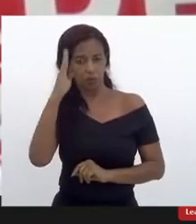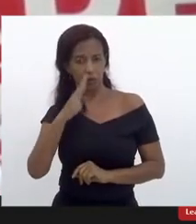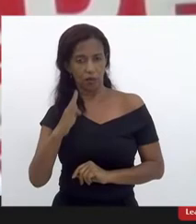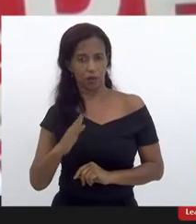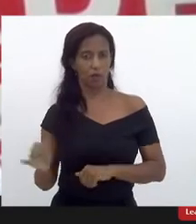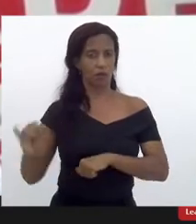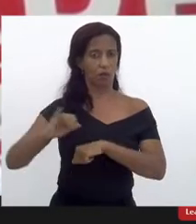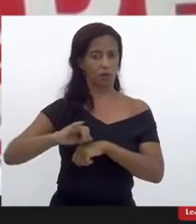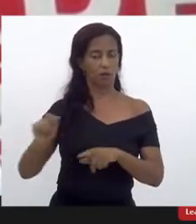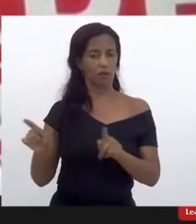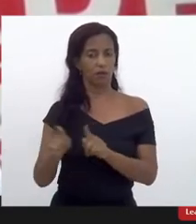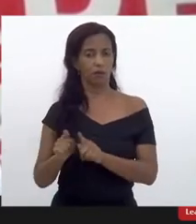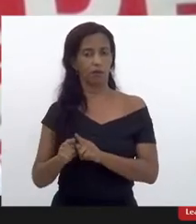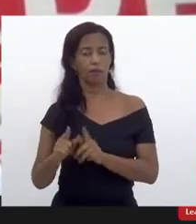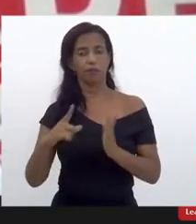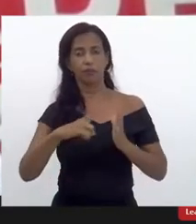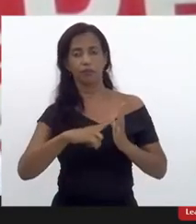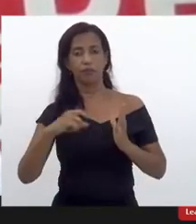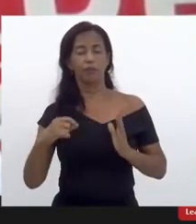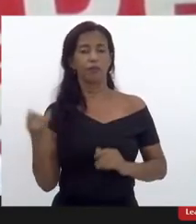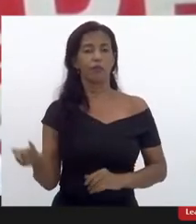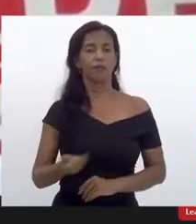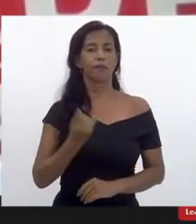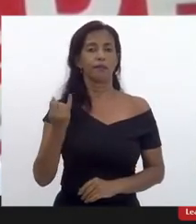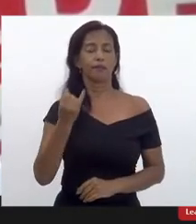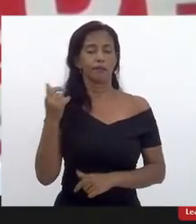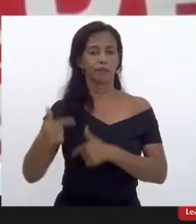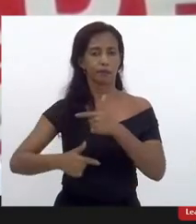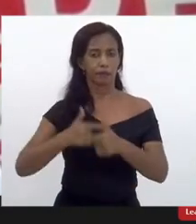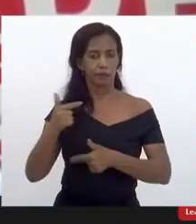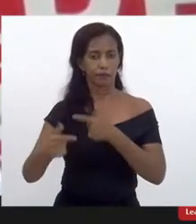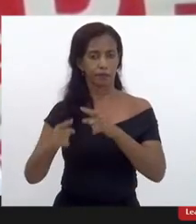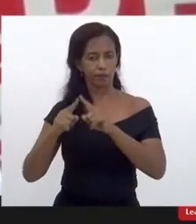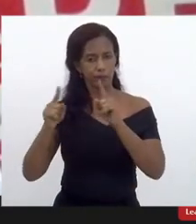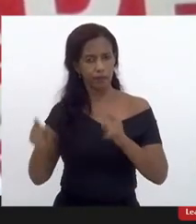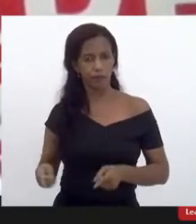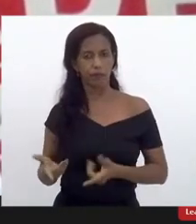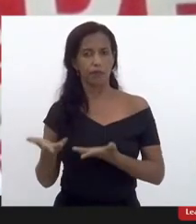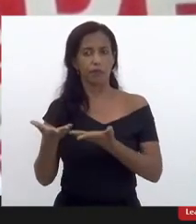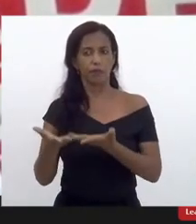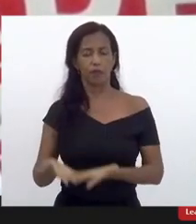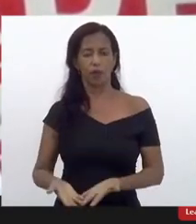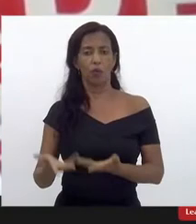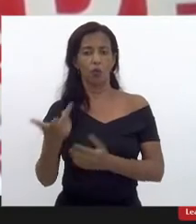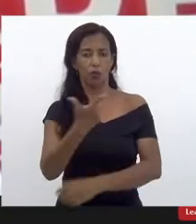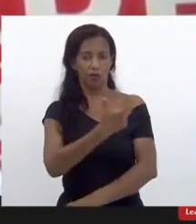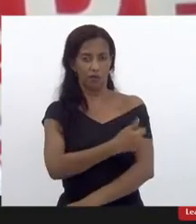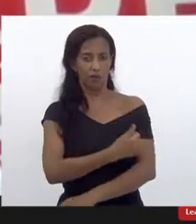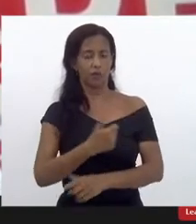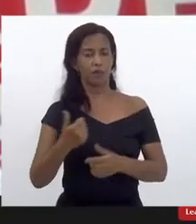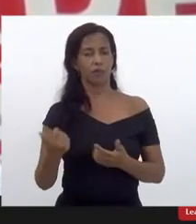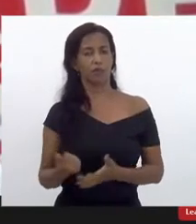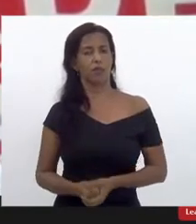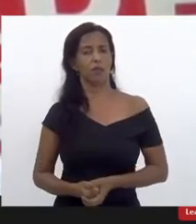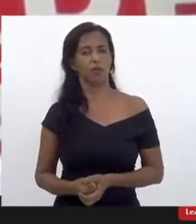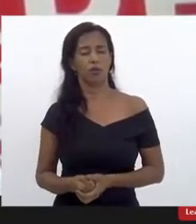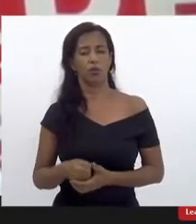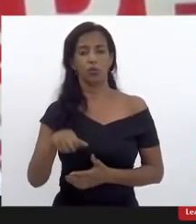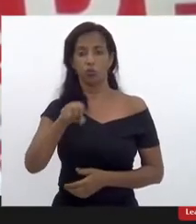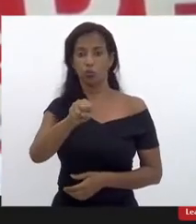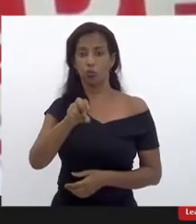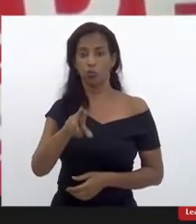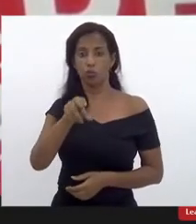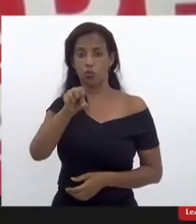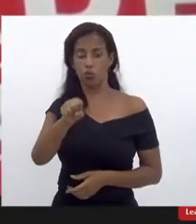particular, né? Destacar a importância dos servidores públicos para isso, né? para uma vacinação em massa, do SUS em massa,